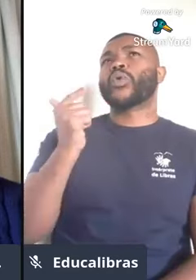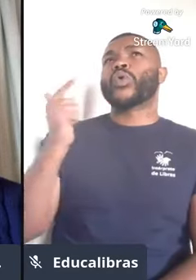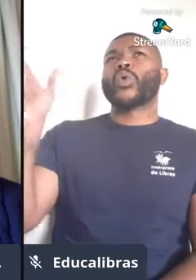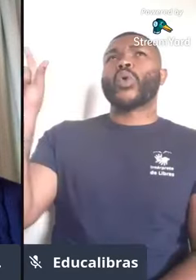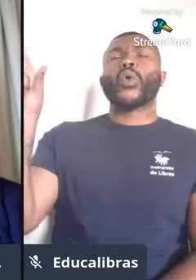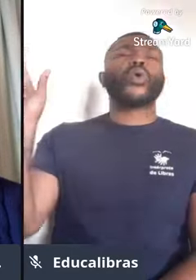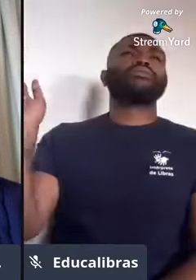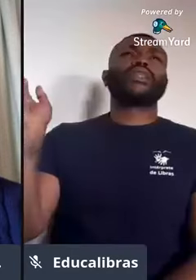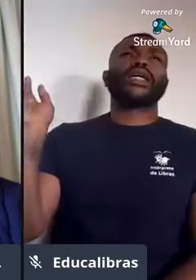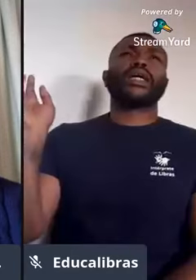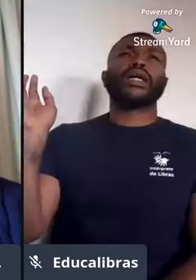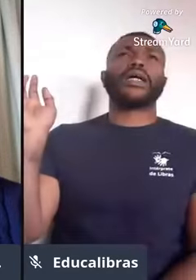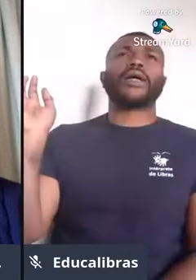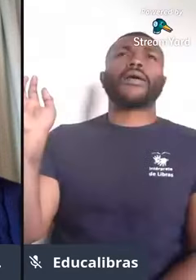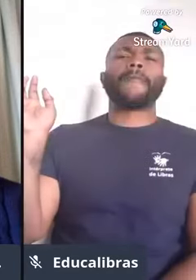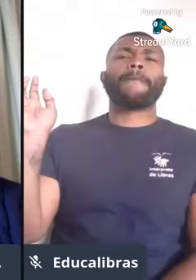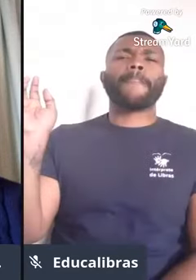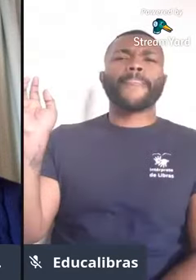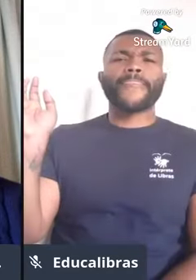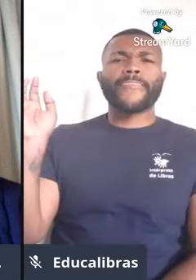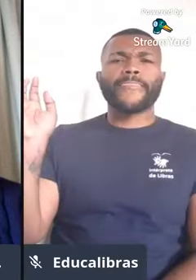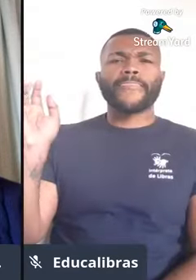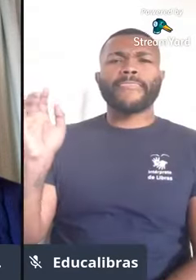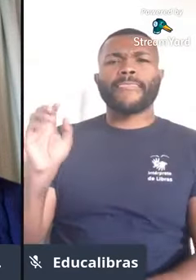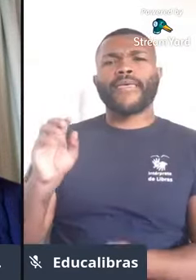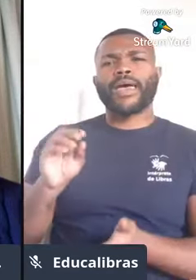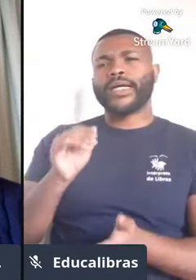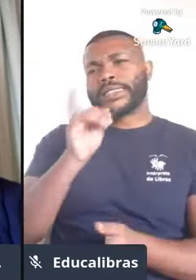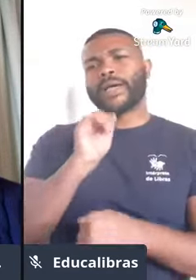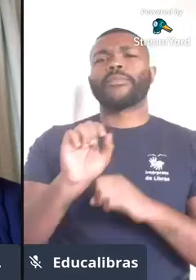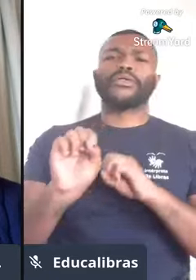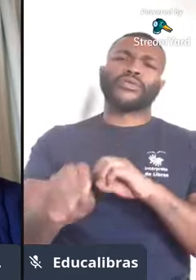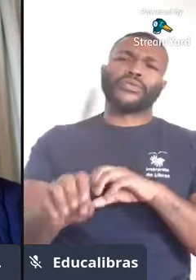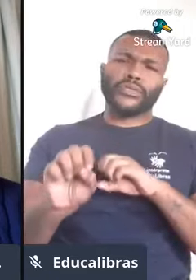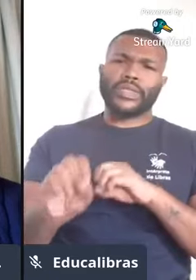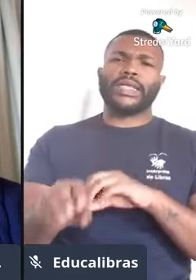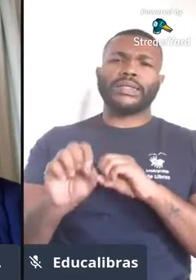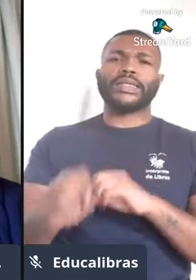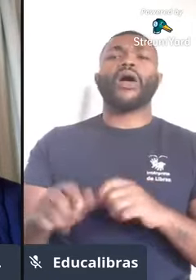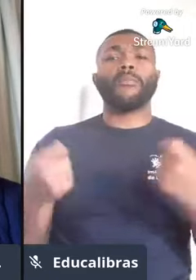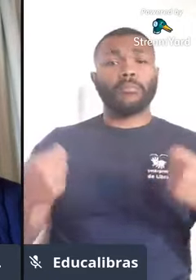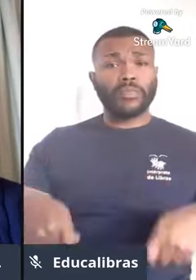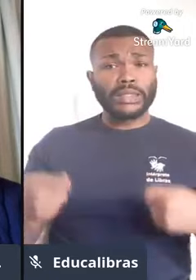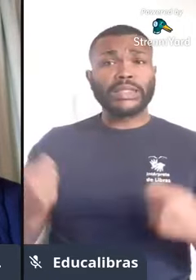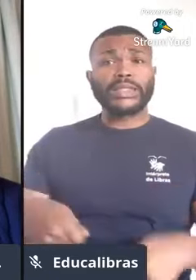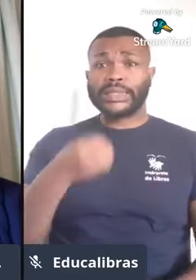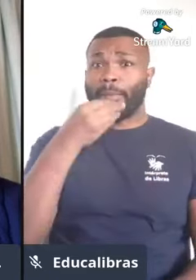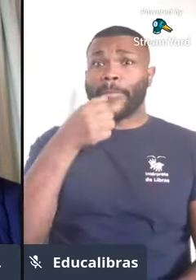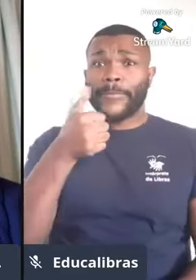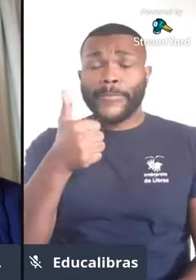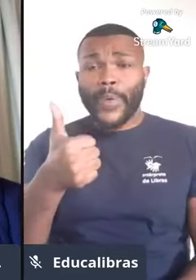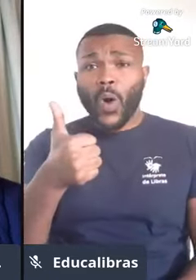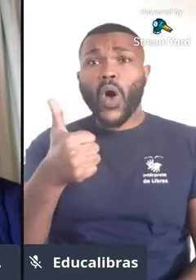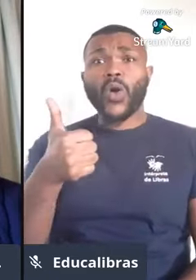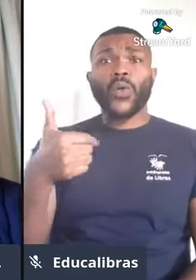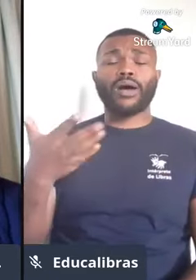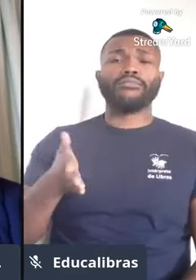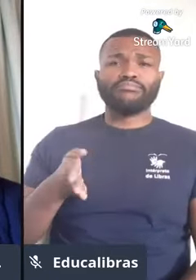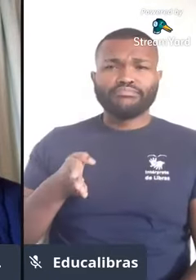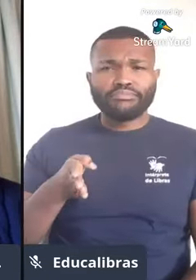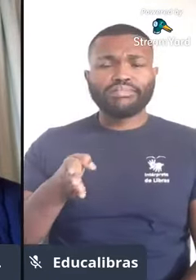dizer, default. Educação, ela tem que ser boa, e nós estamos indo nessa direção, ou seja, mas a